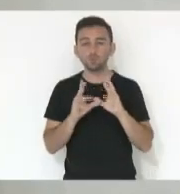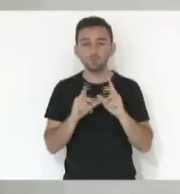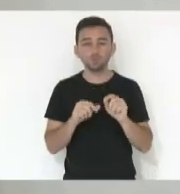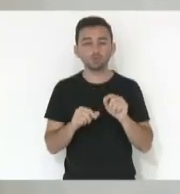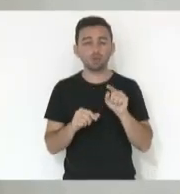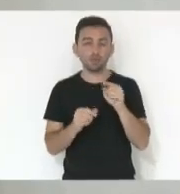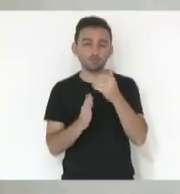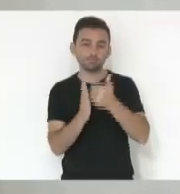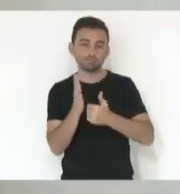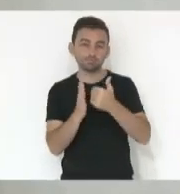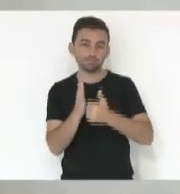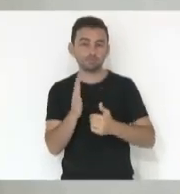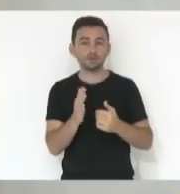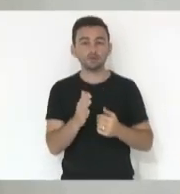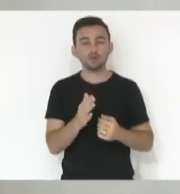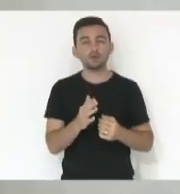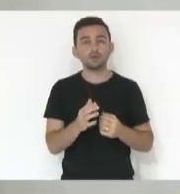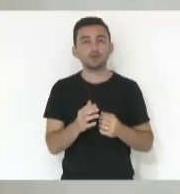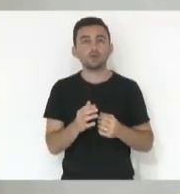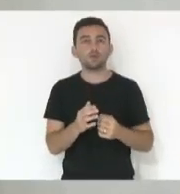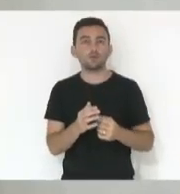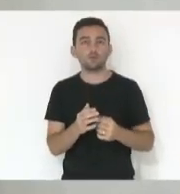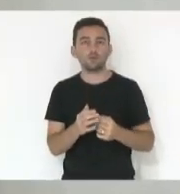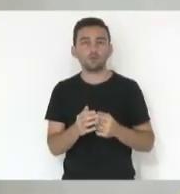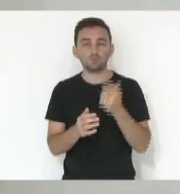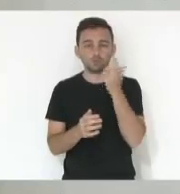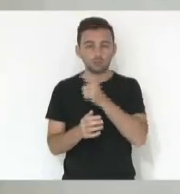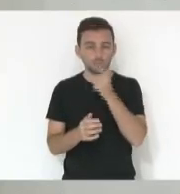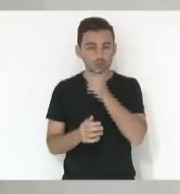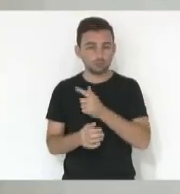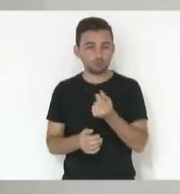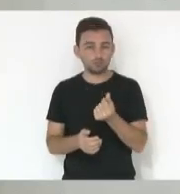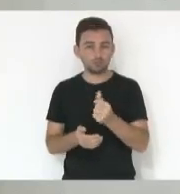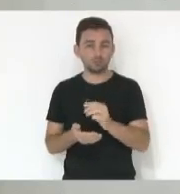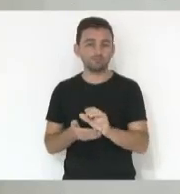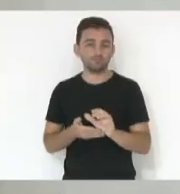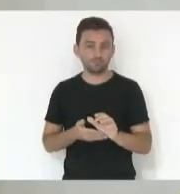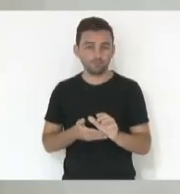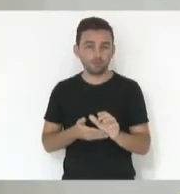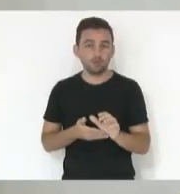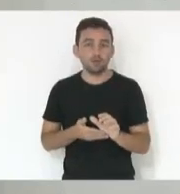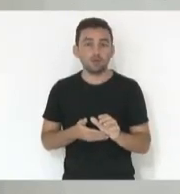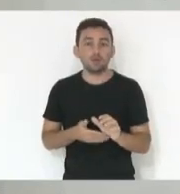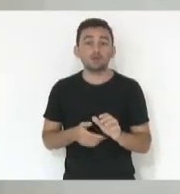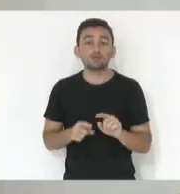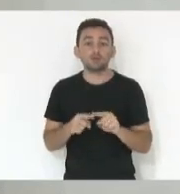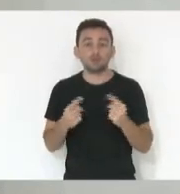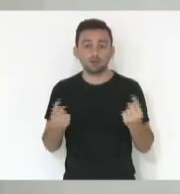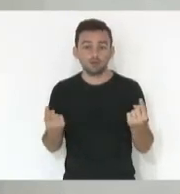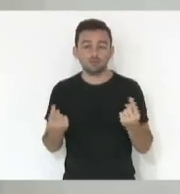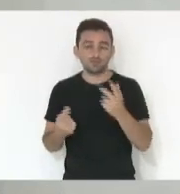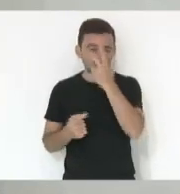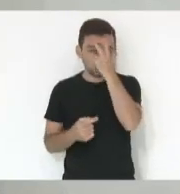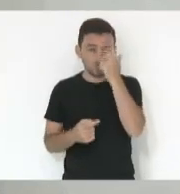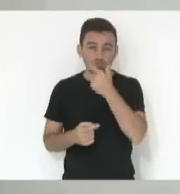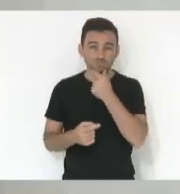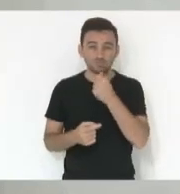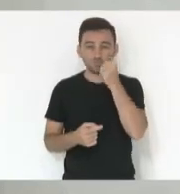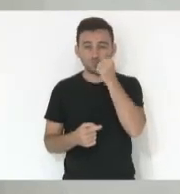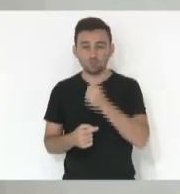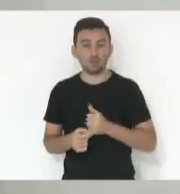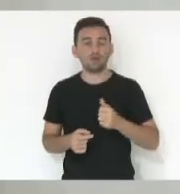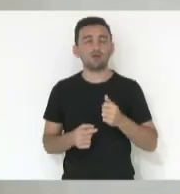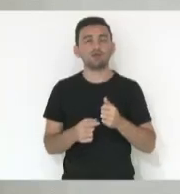faturamento, o que representa uma alíquota bastante relevante. Então, os produtores e as produtoras rurais contribuem